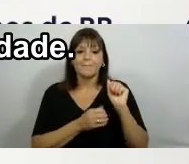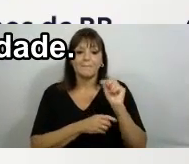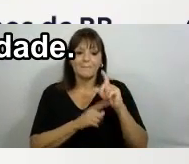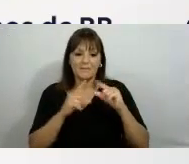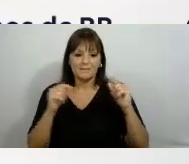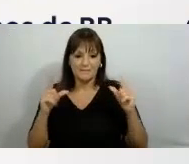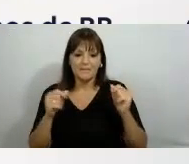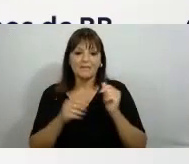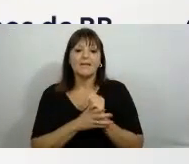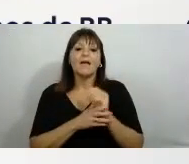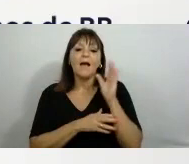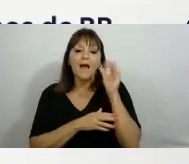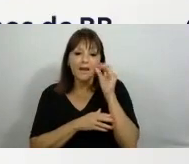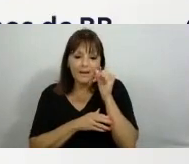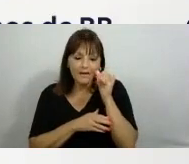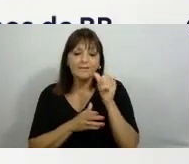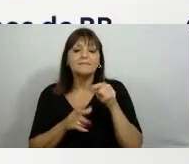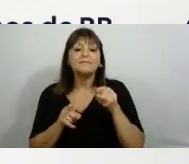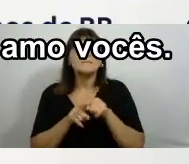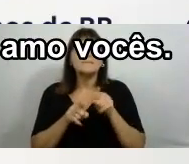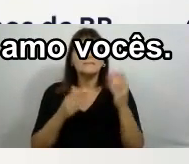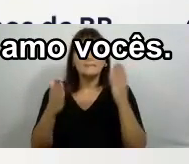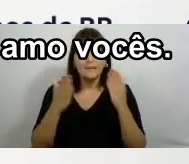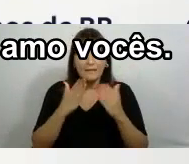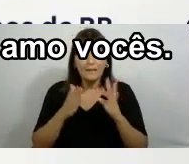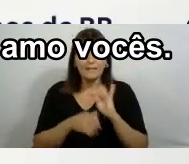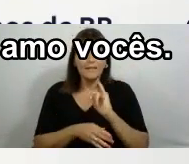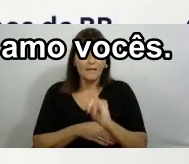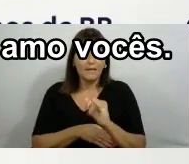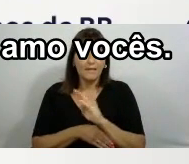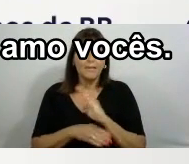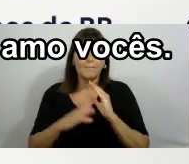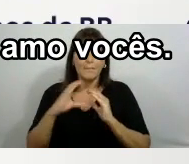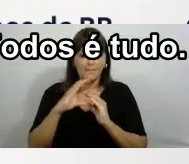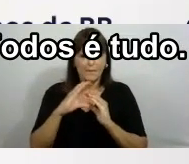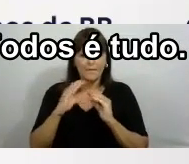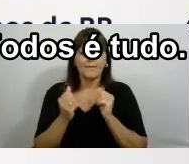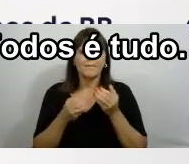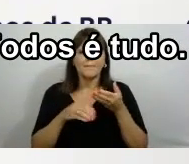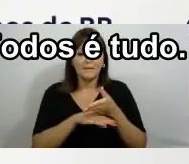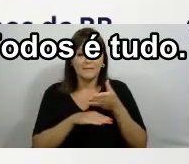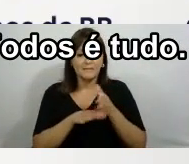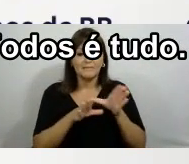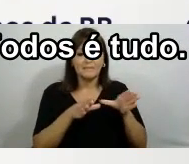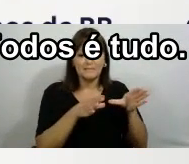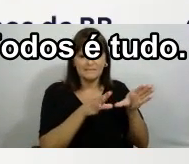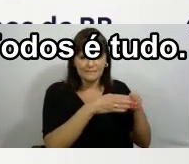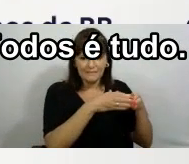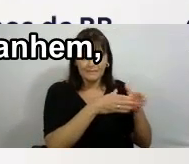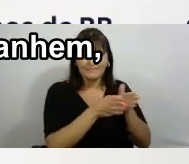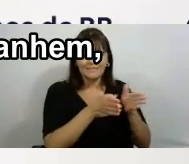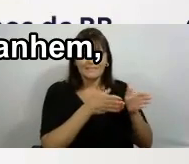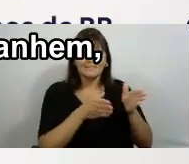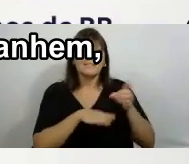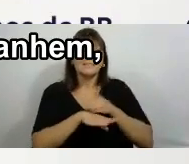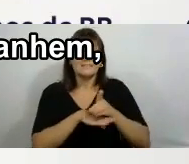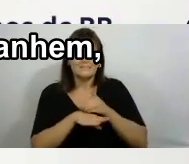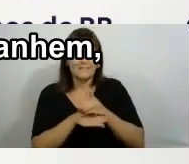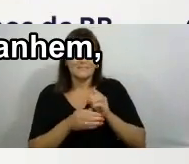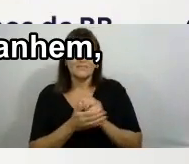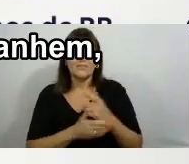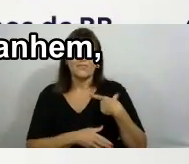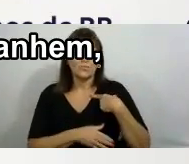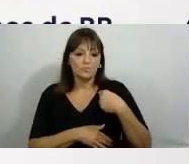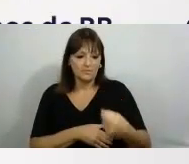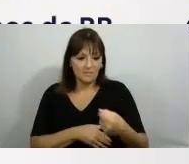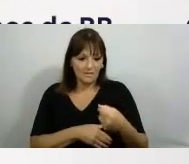de acessibilidade, sou voluntária da Liga Movimento Web para Todos. Pessoal, amo vocês, vocês me ensinam demais. Web para Todos é tudo, gente. Sigam o Web